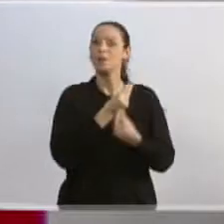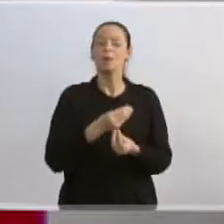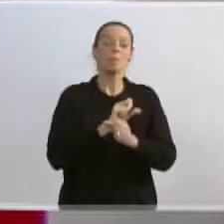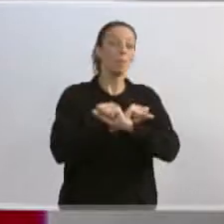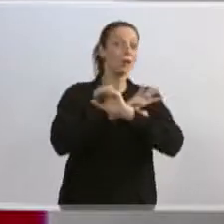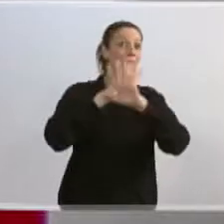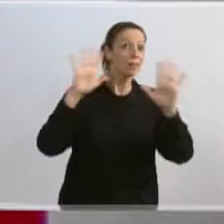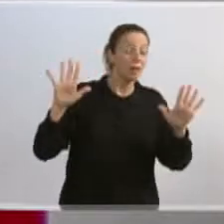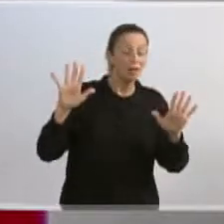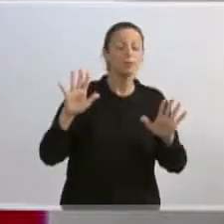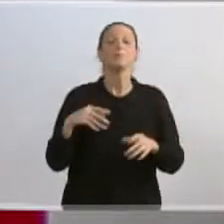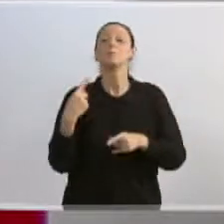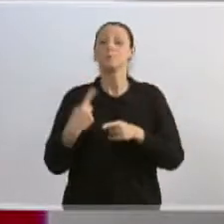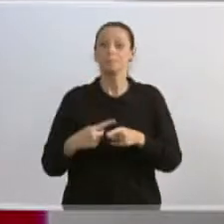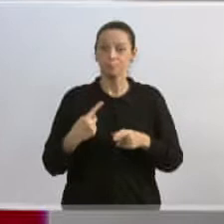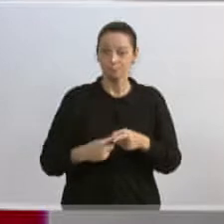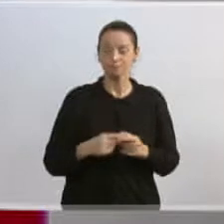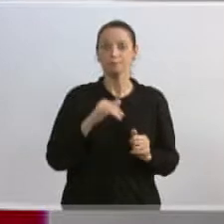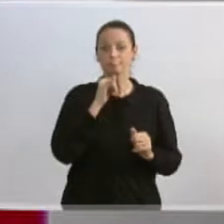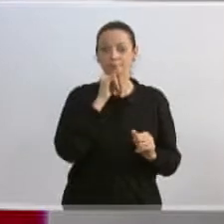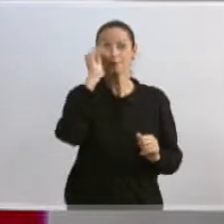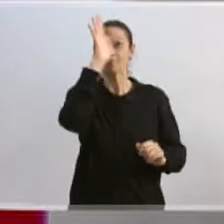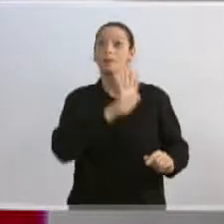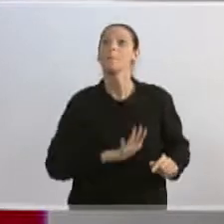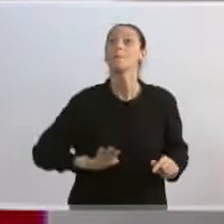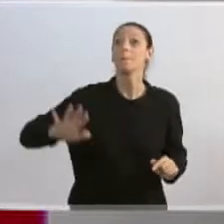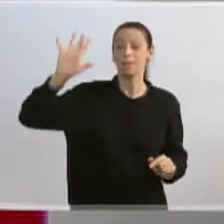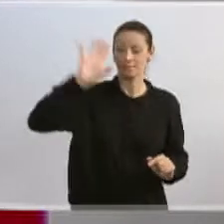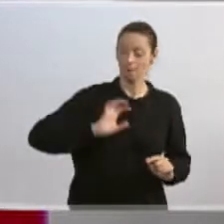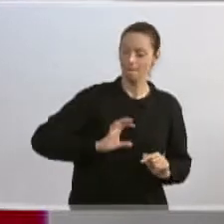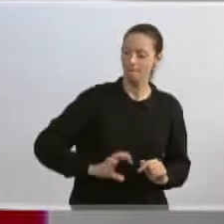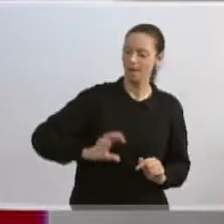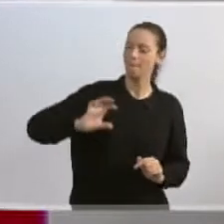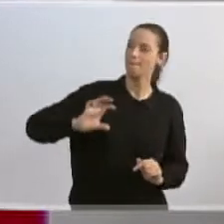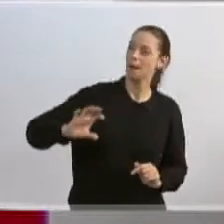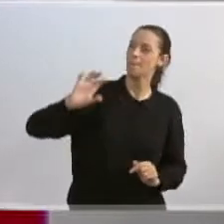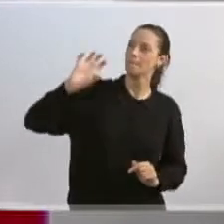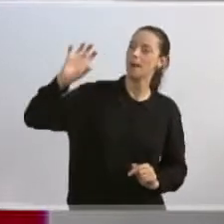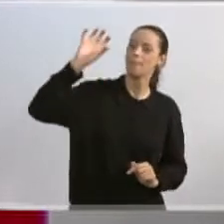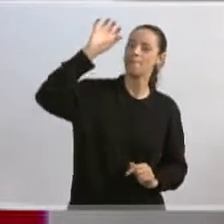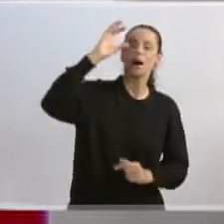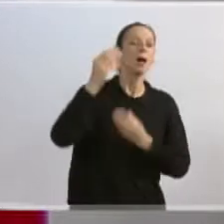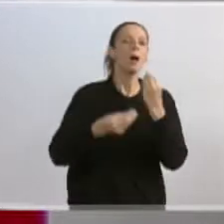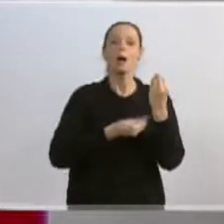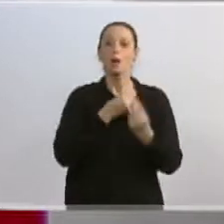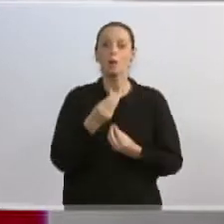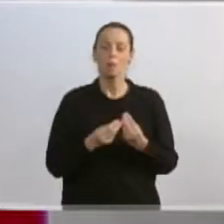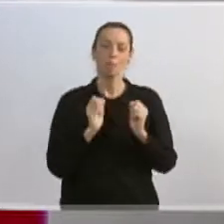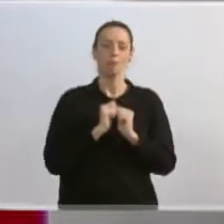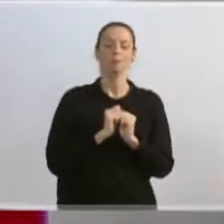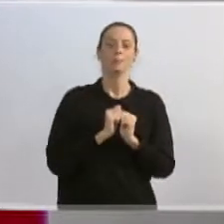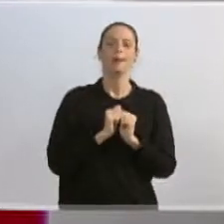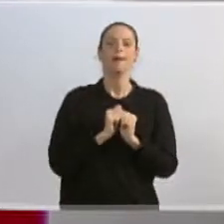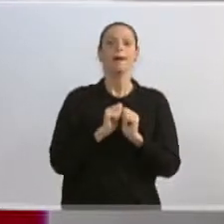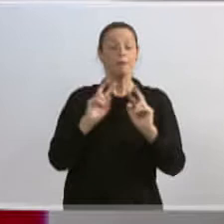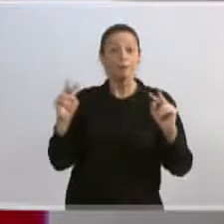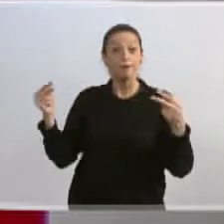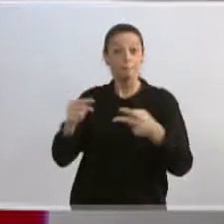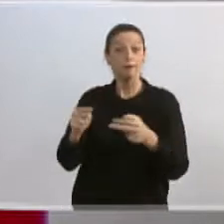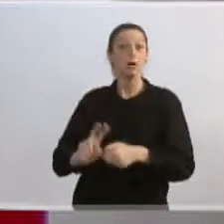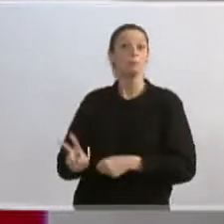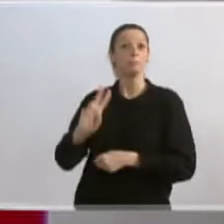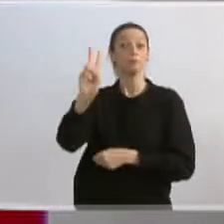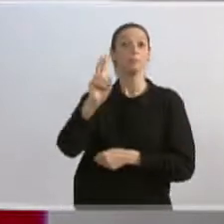vez mais as regiões serão conhecidas e reconhecidas do ponto de vista econômico e turístico